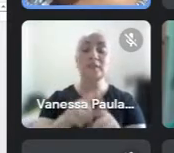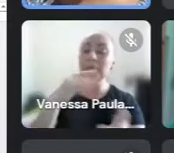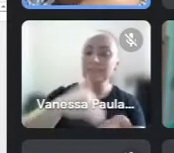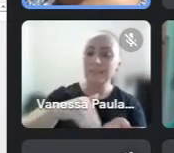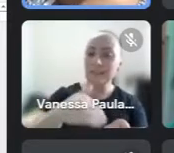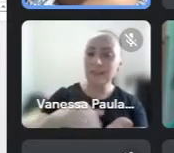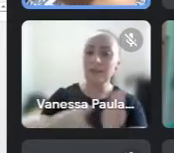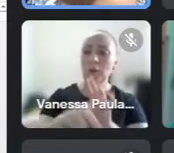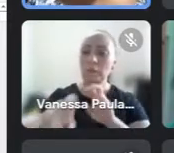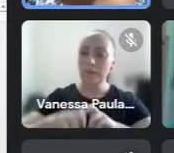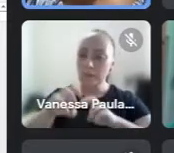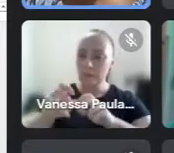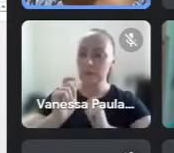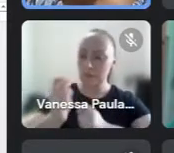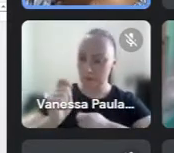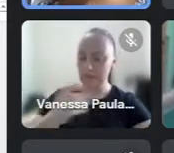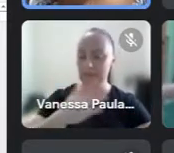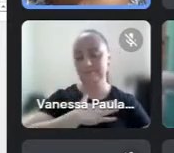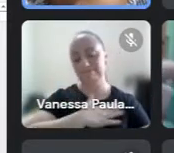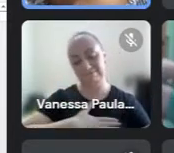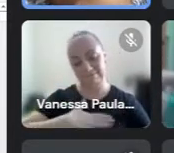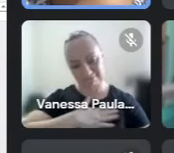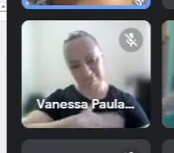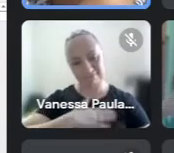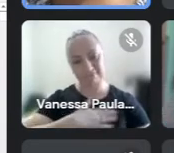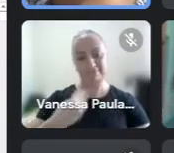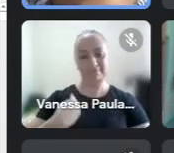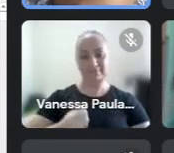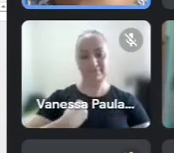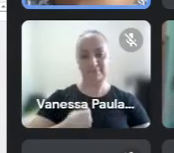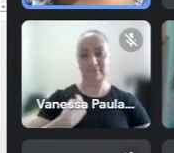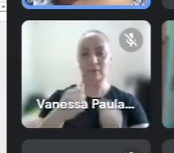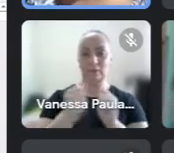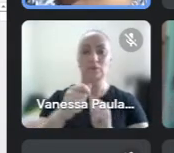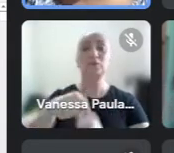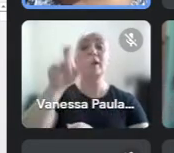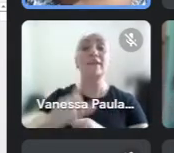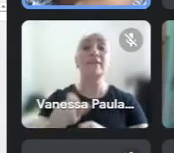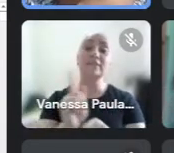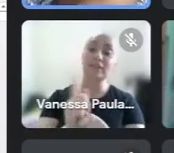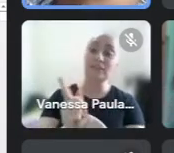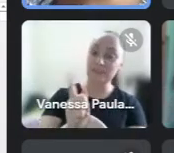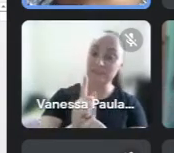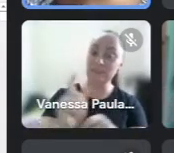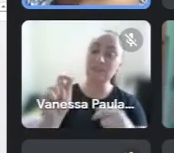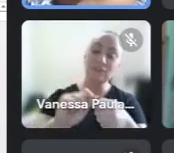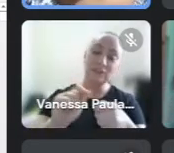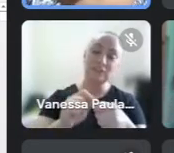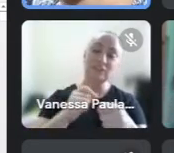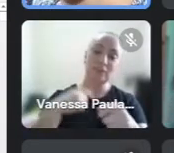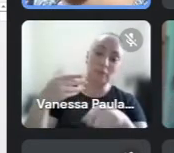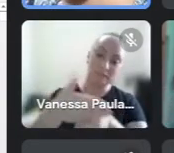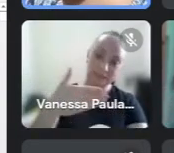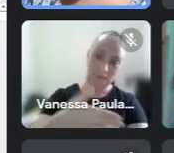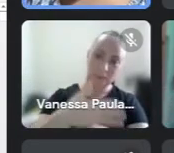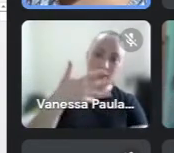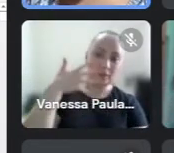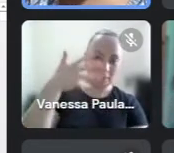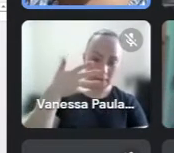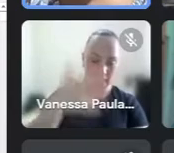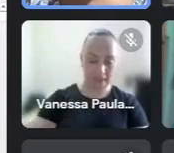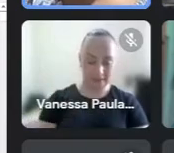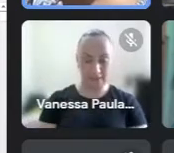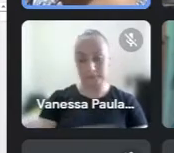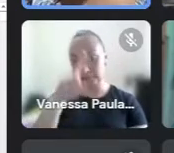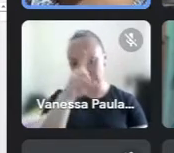é um prazer muito grande ter essas pessoas aqui também que fazem a gestão, né, junto com a gente, participando do nosso evento. Lembrando